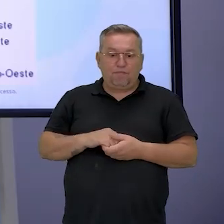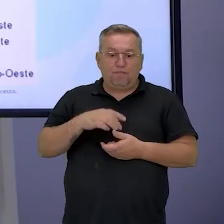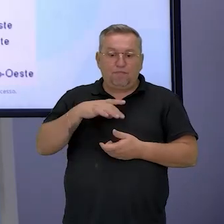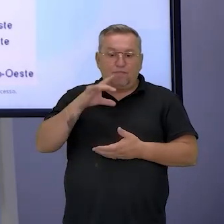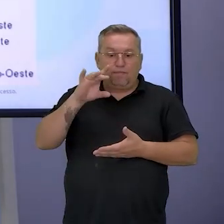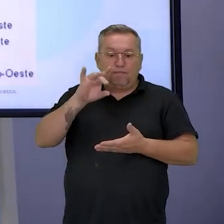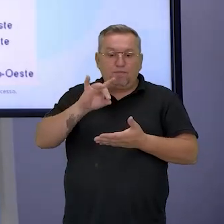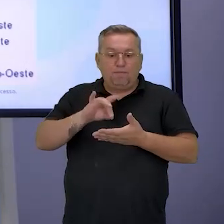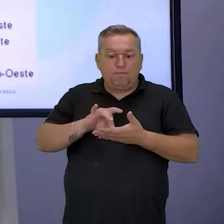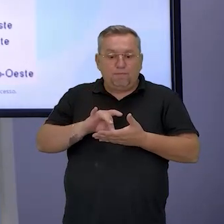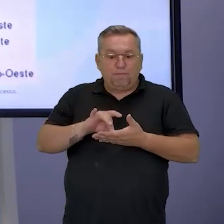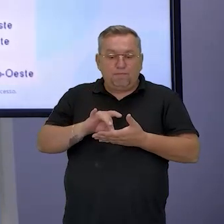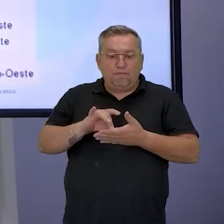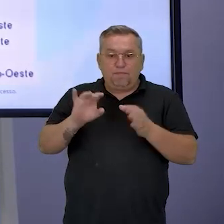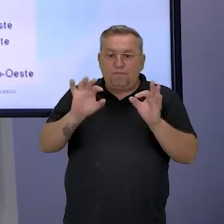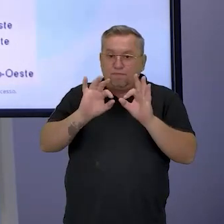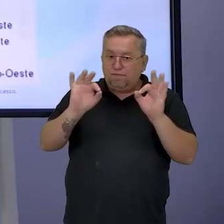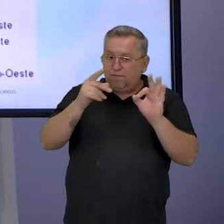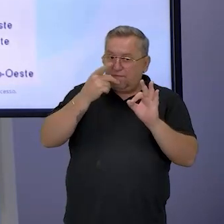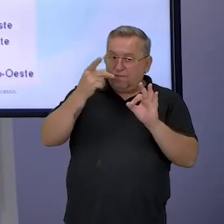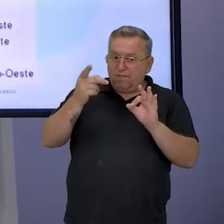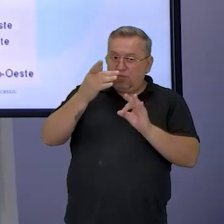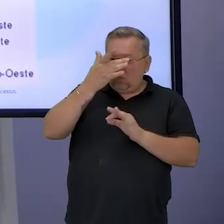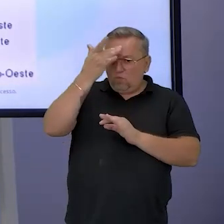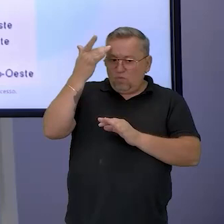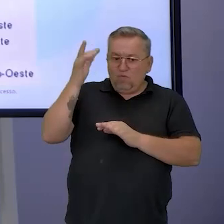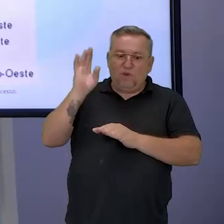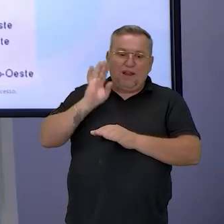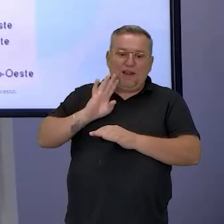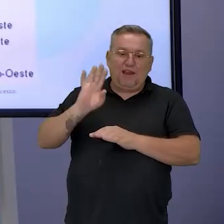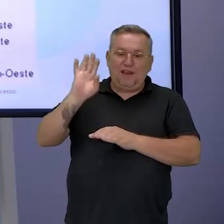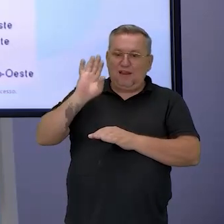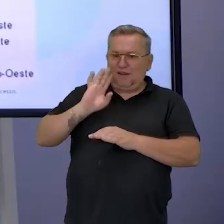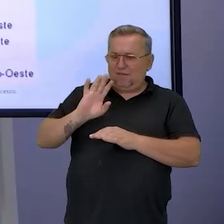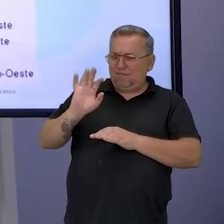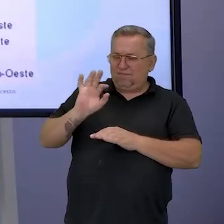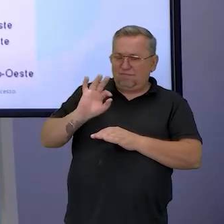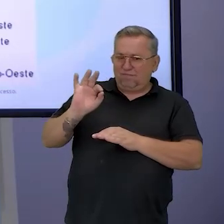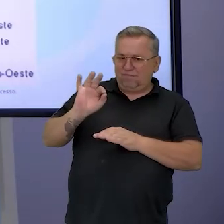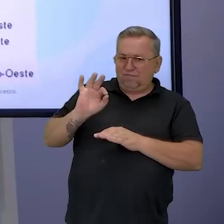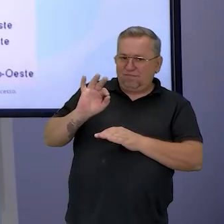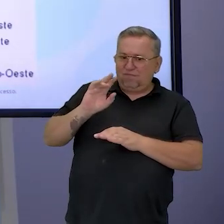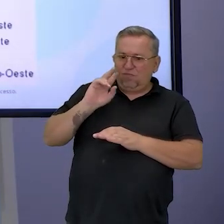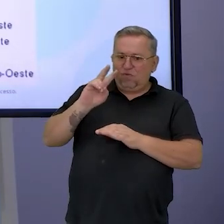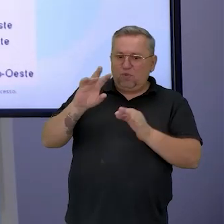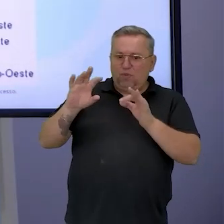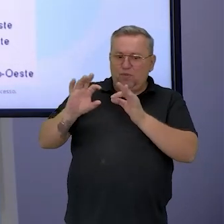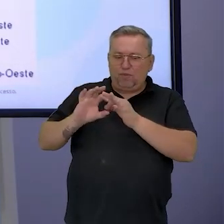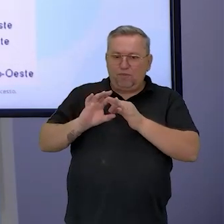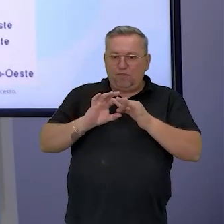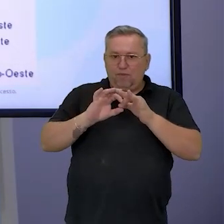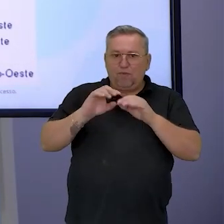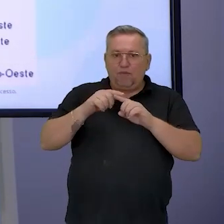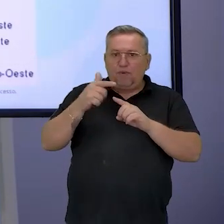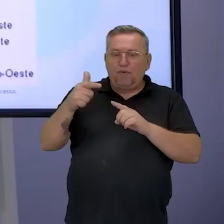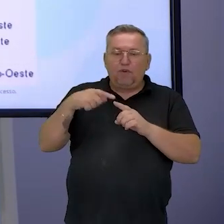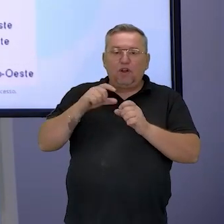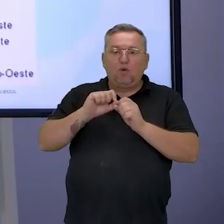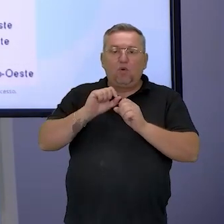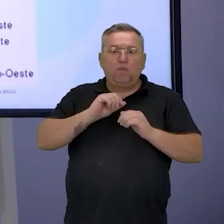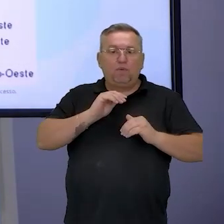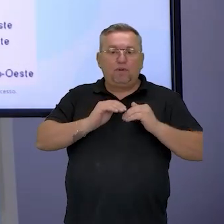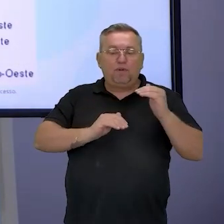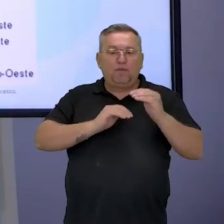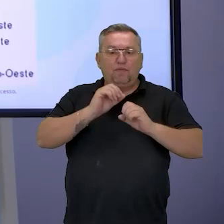honesto. Ninguém está falando que a galera foi boazinha. Reparem que está tudo interligado. Você não tem como desenvolver